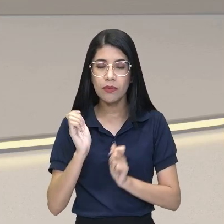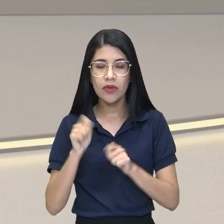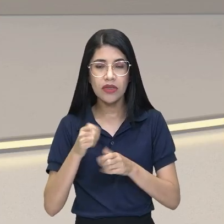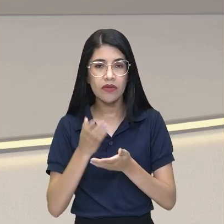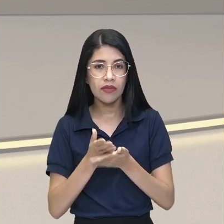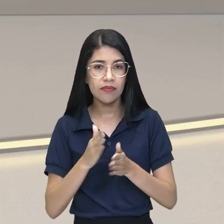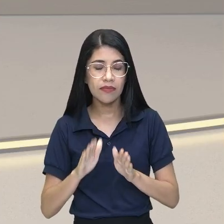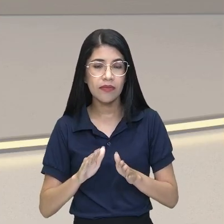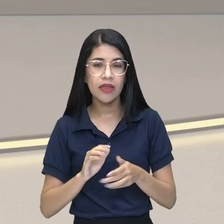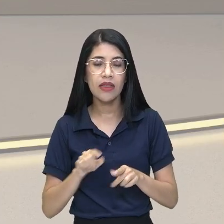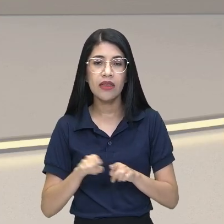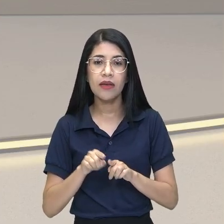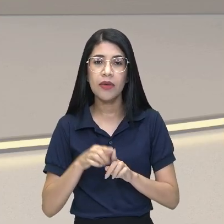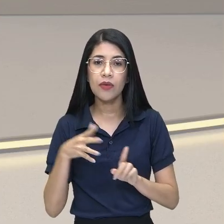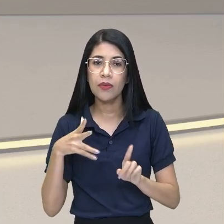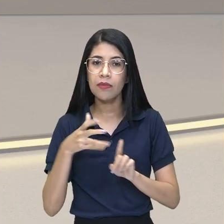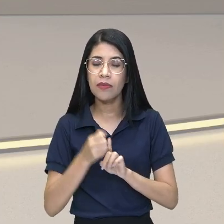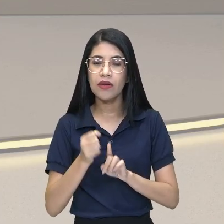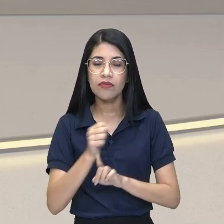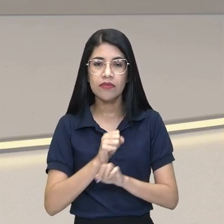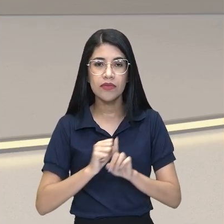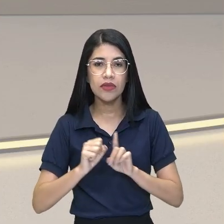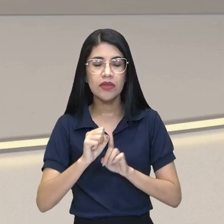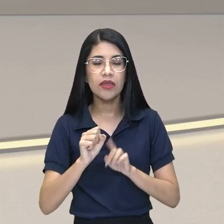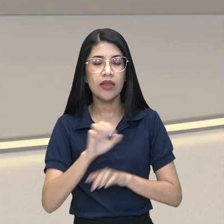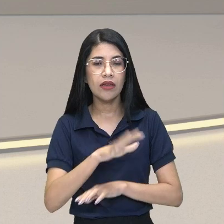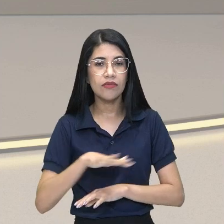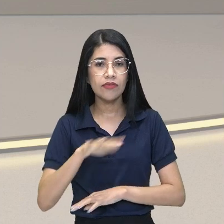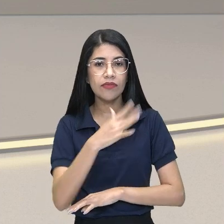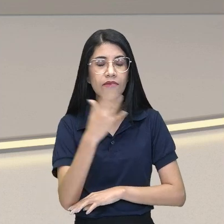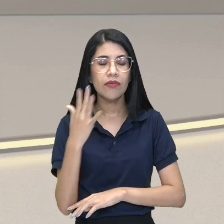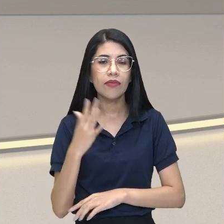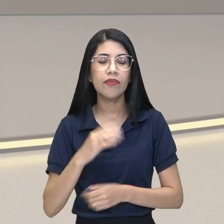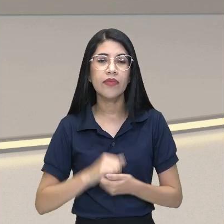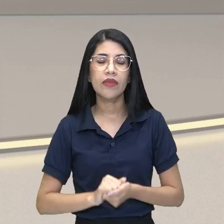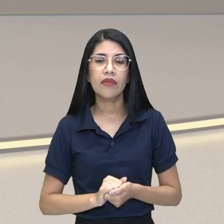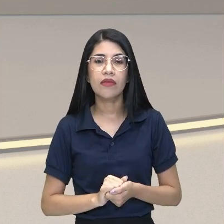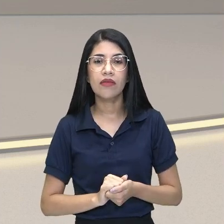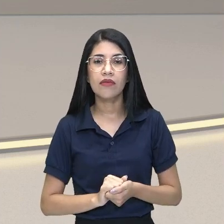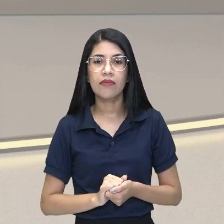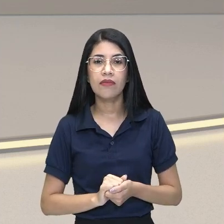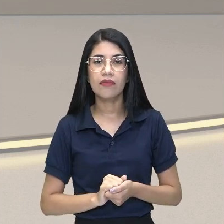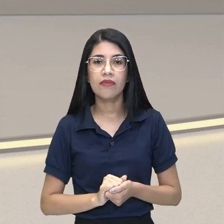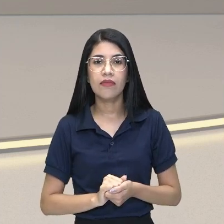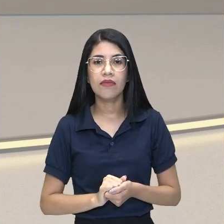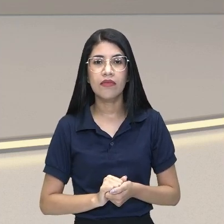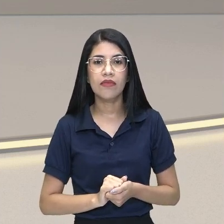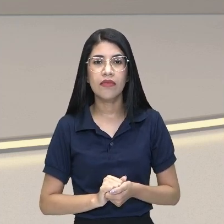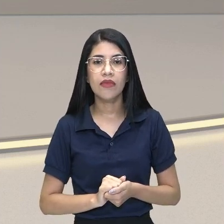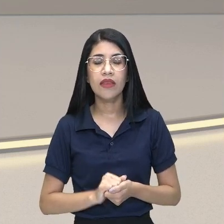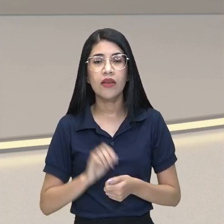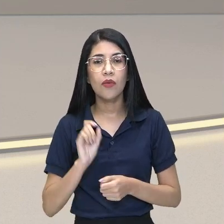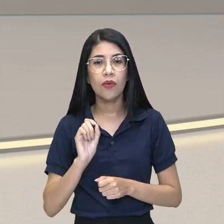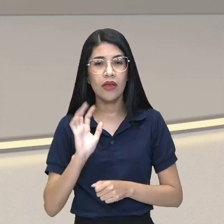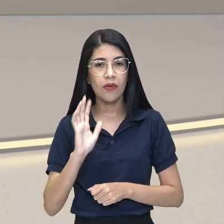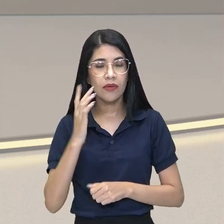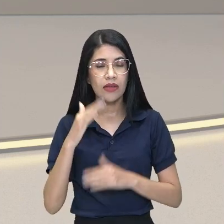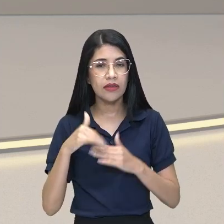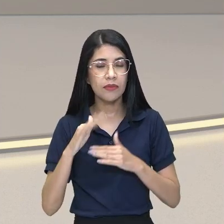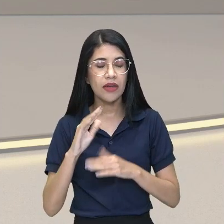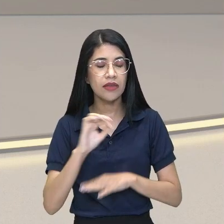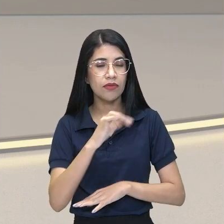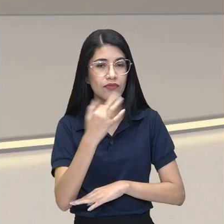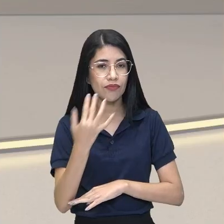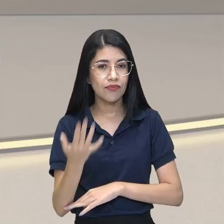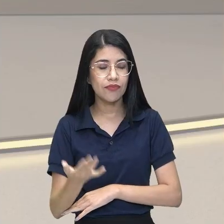impactos socioambientais disso. Então, os resultados mais visíveis desse modelo é o famoso desmatamento. É verdade.